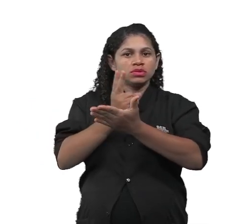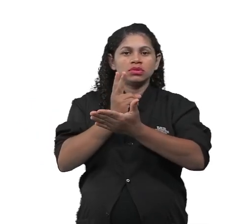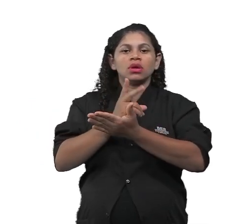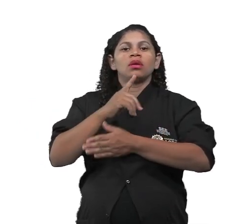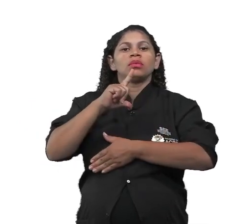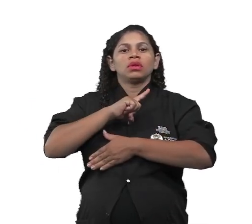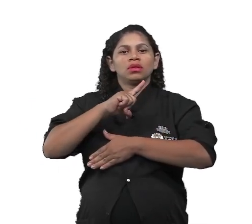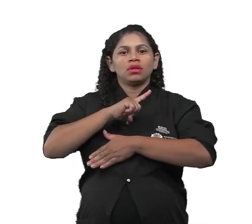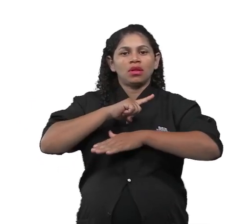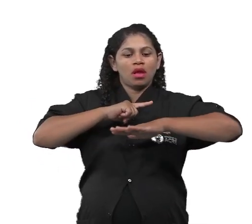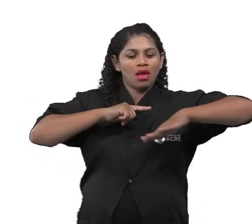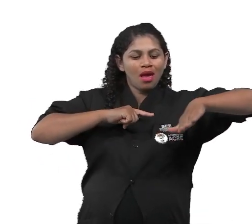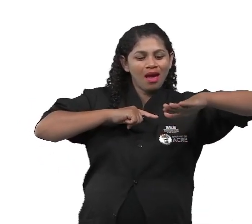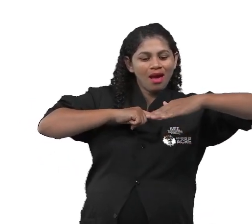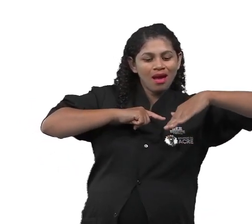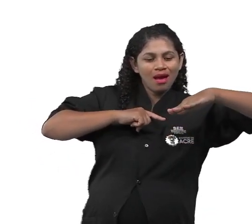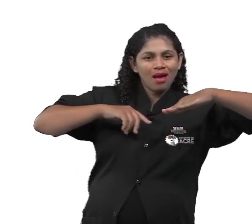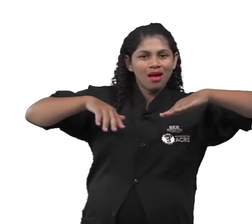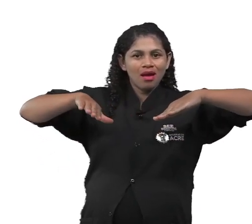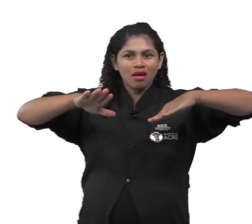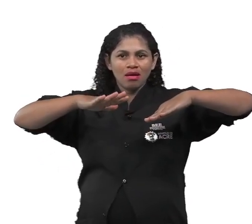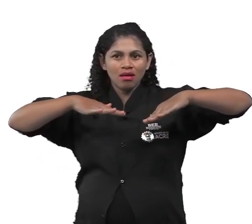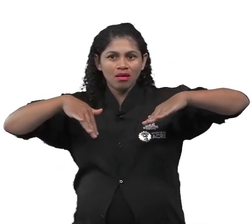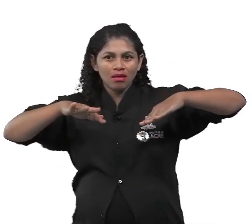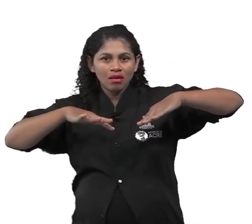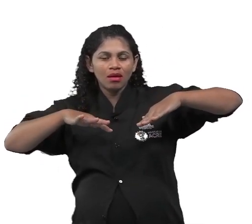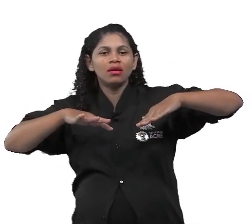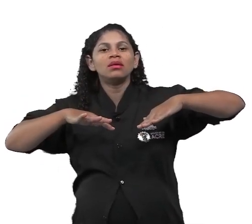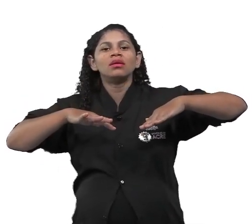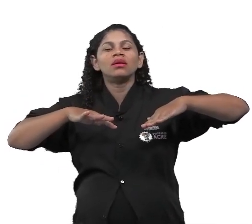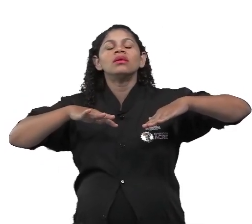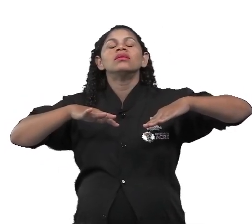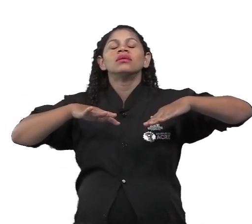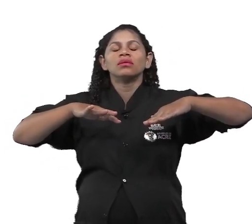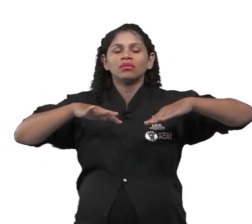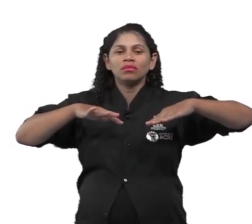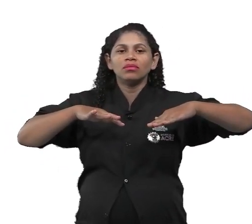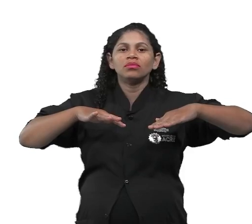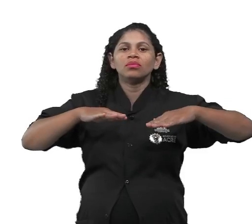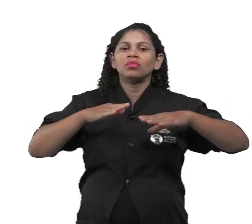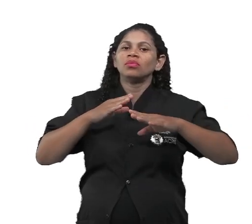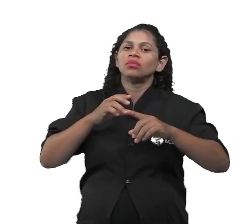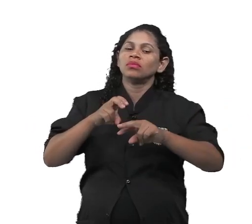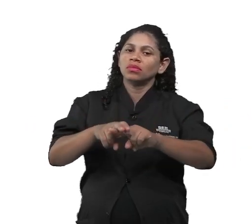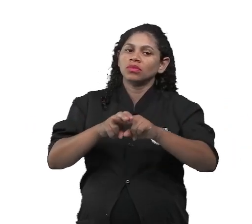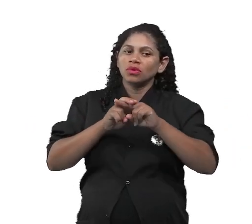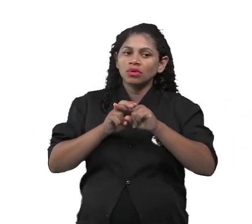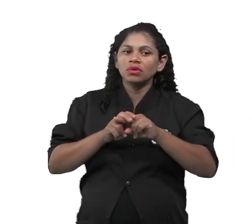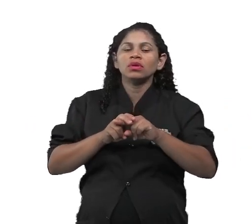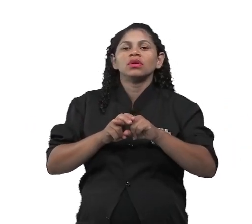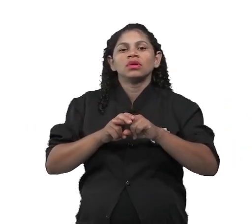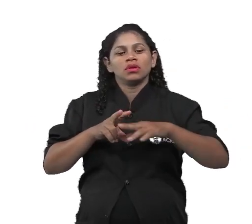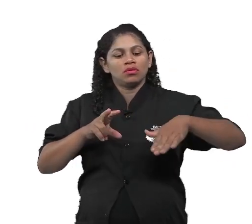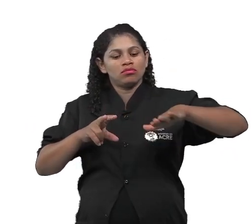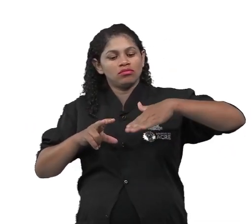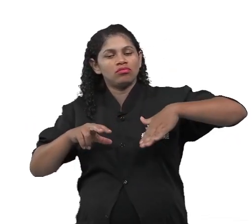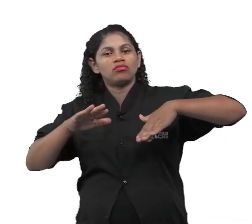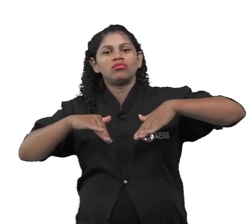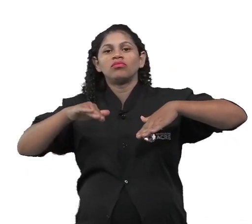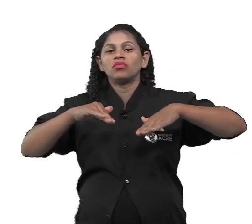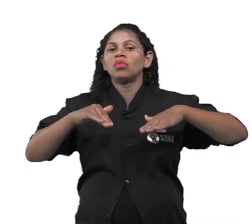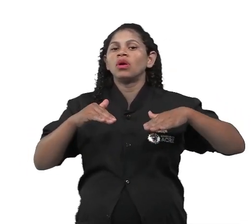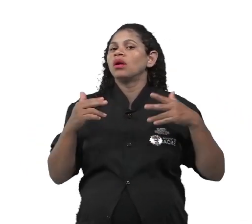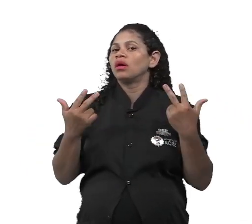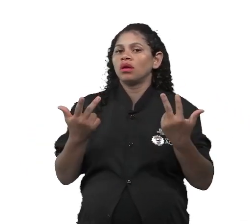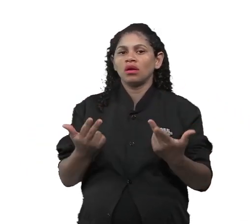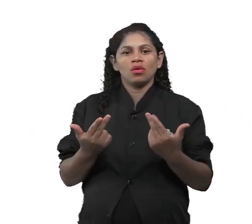área, aí a ideia é que elas vão ter, então o volume da esfera é o mesmo volume do sólido que